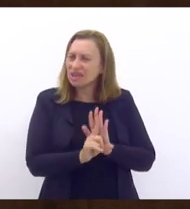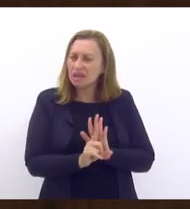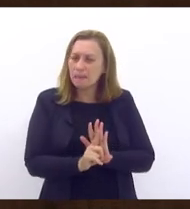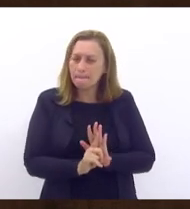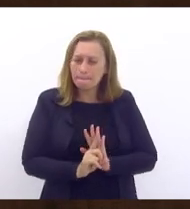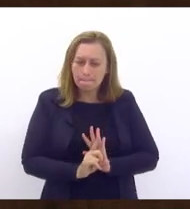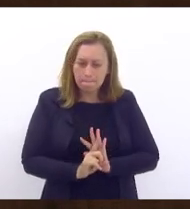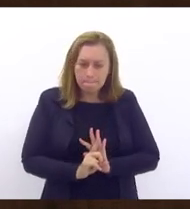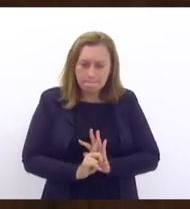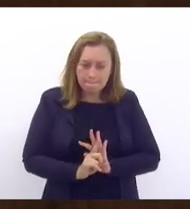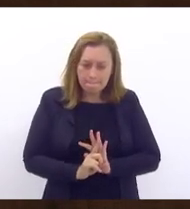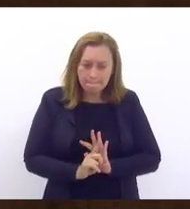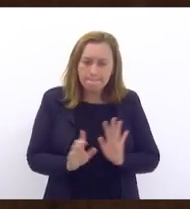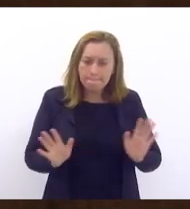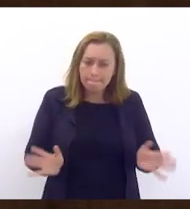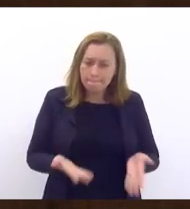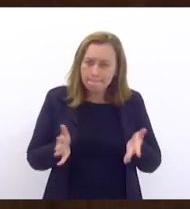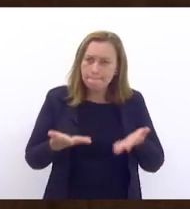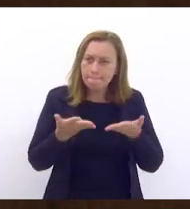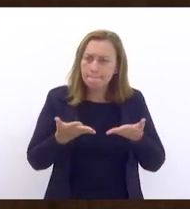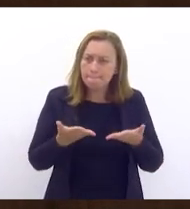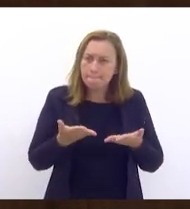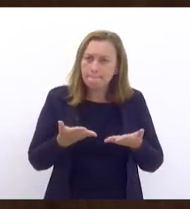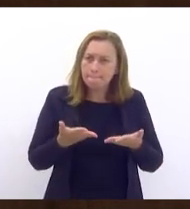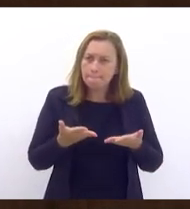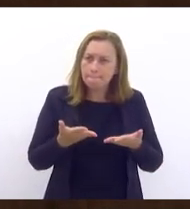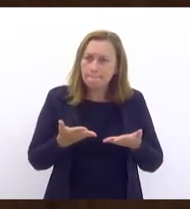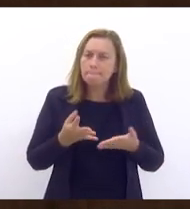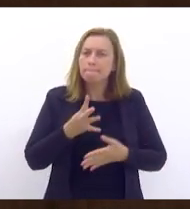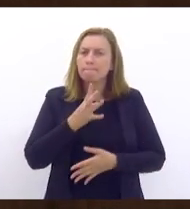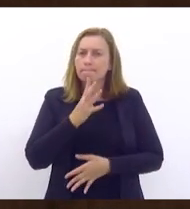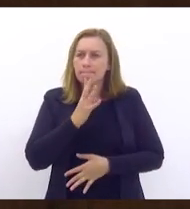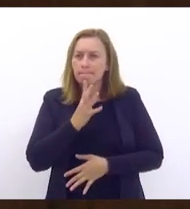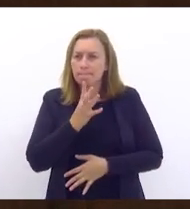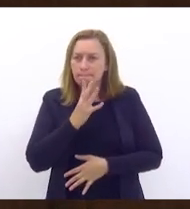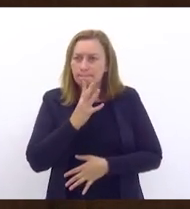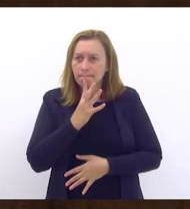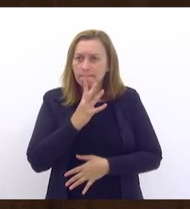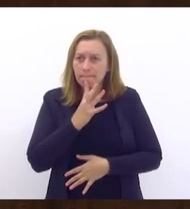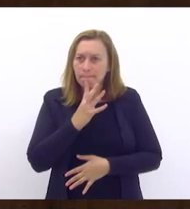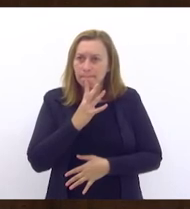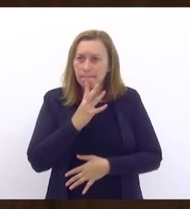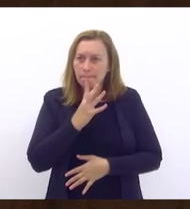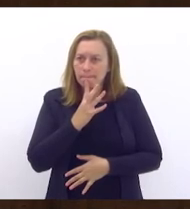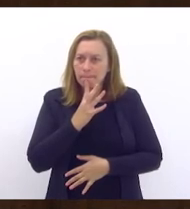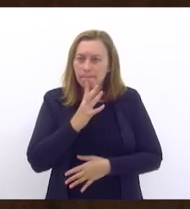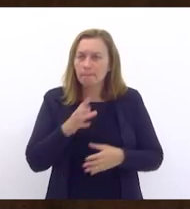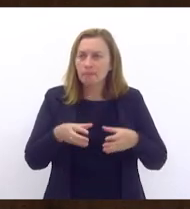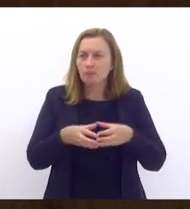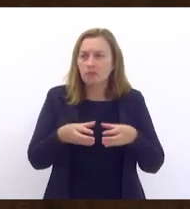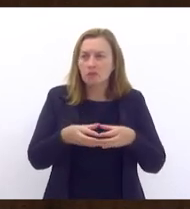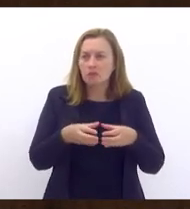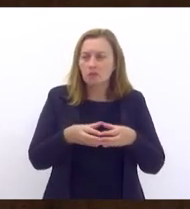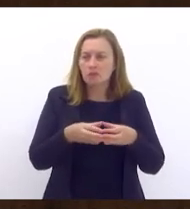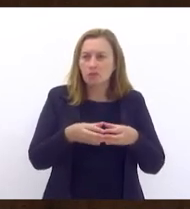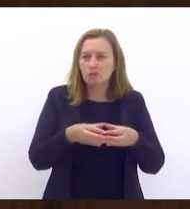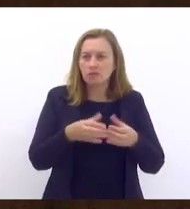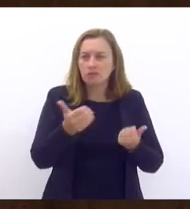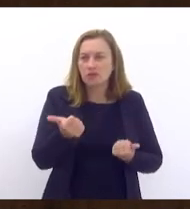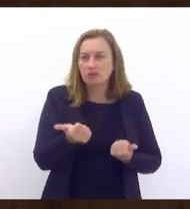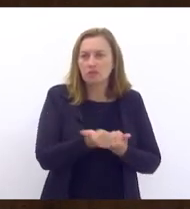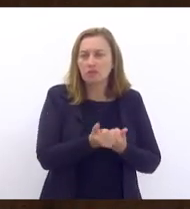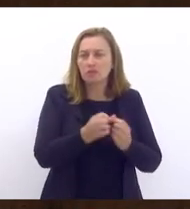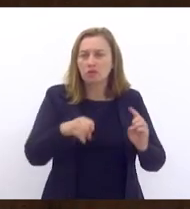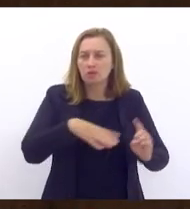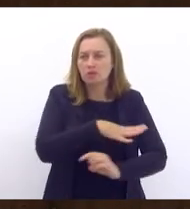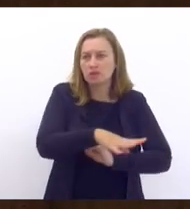Legislativa incentivo e reconhecimento à rede socioassistencial